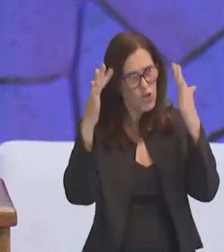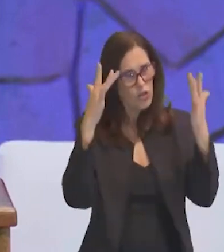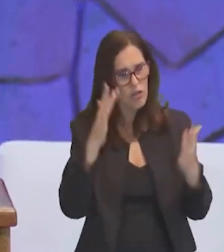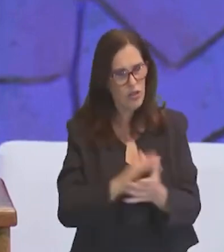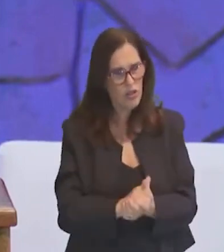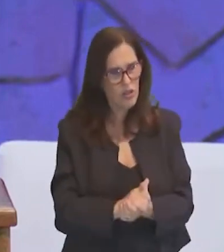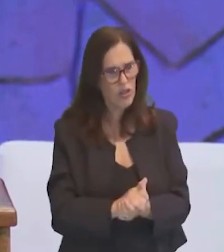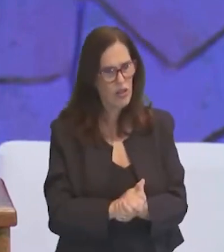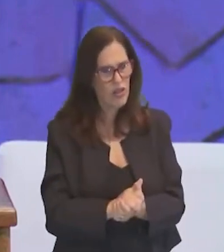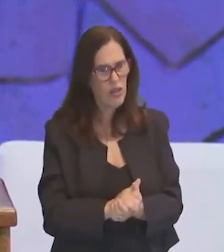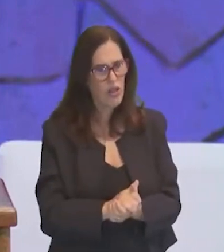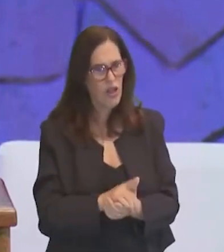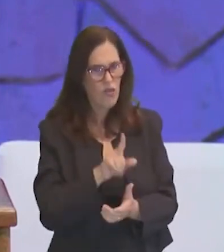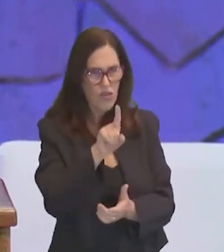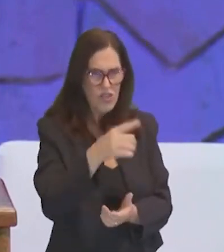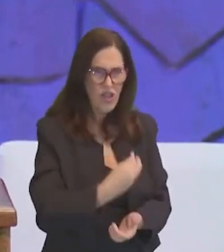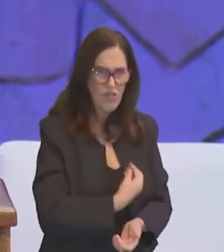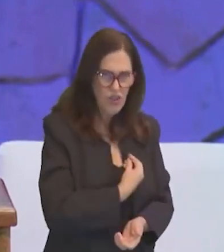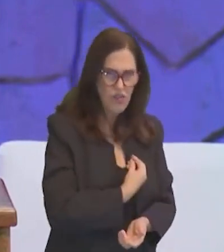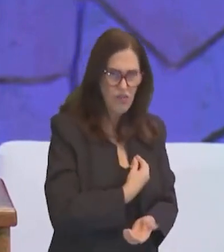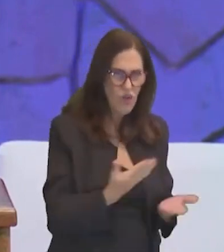Será que você estaria vivo?